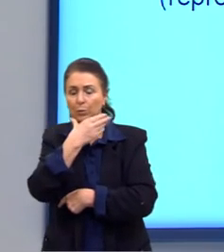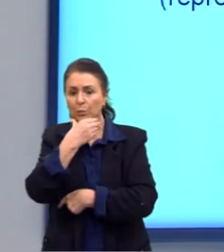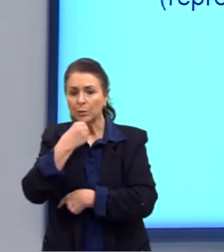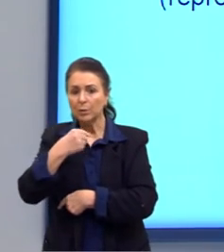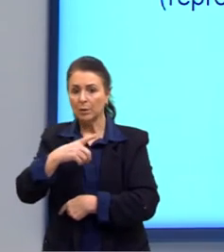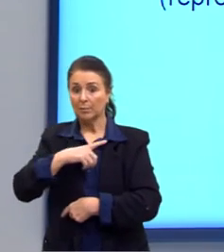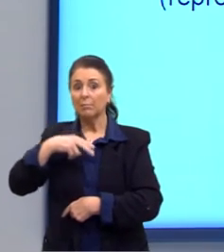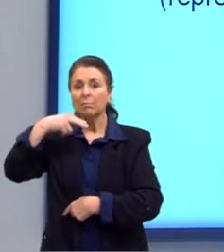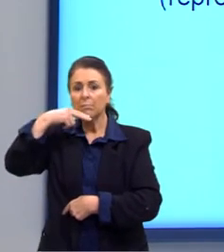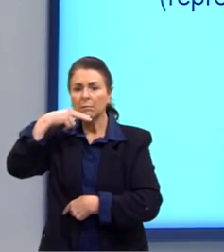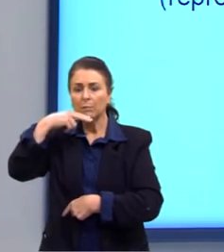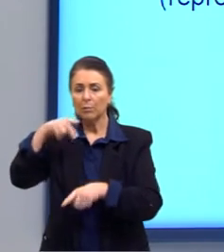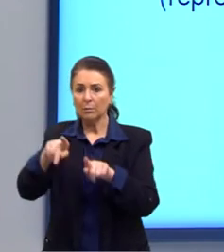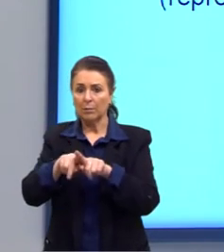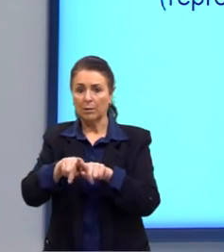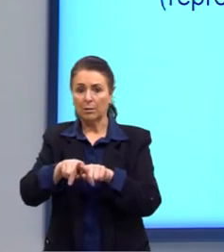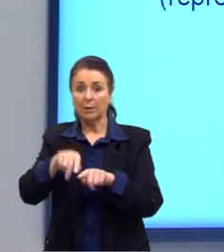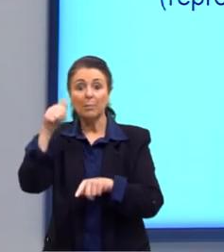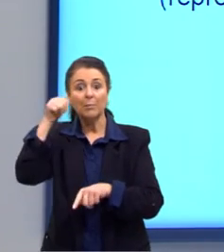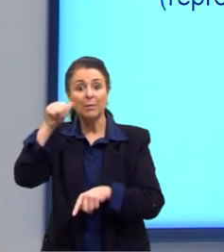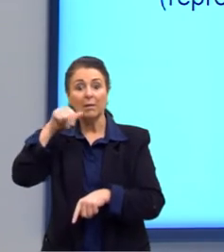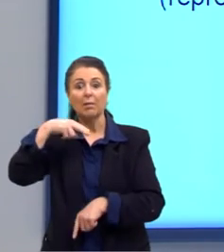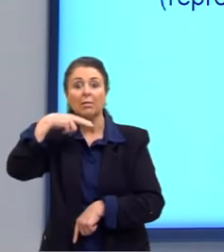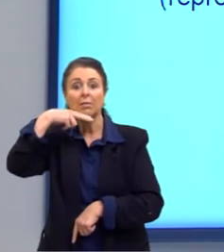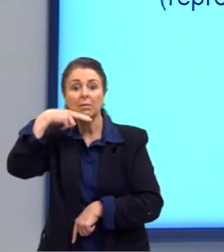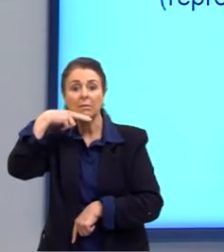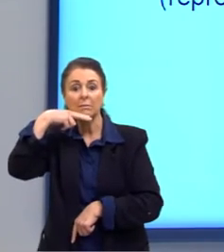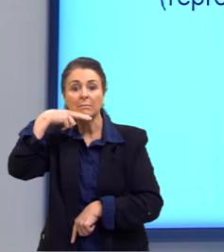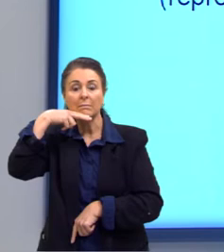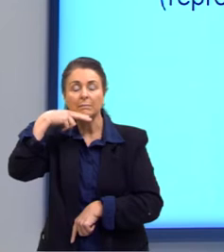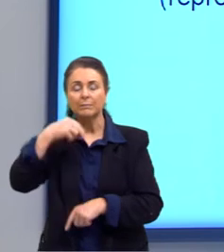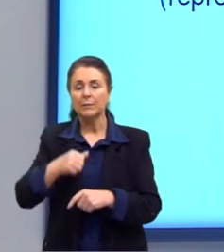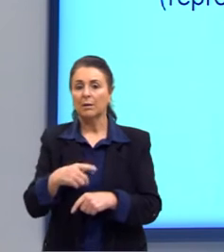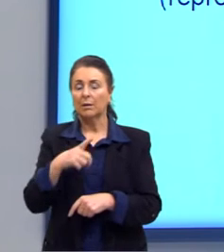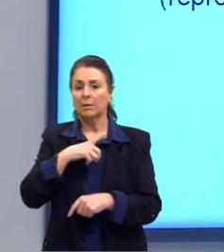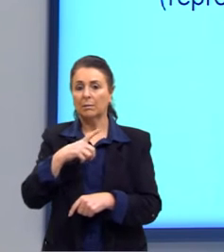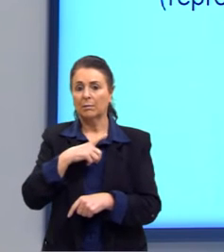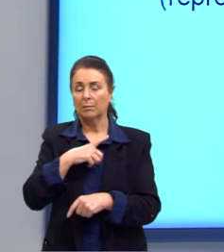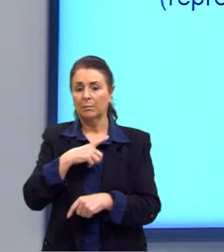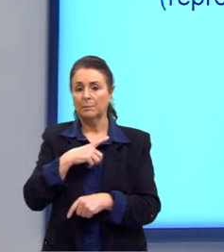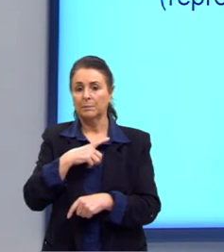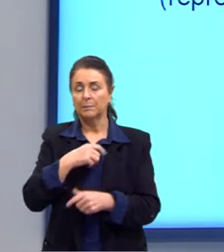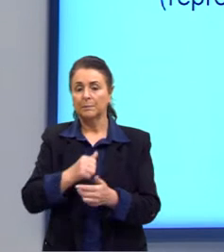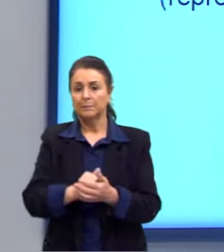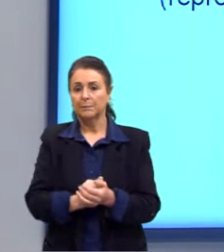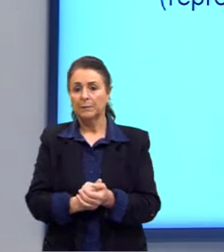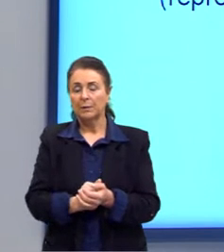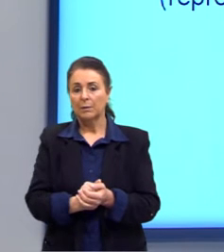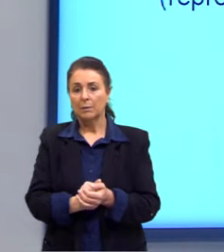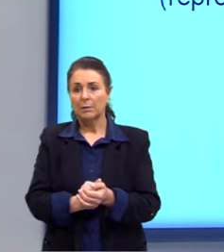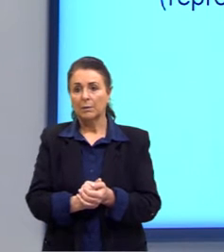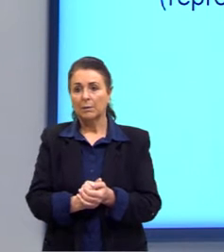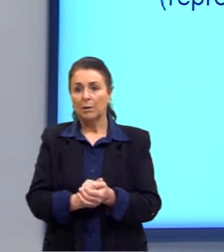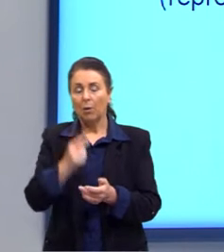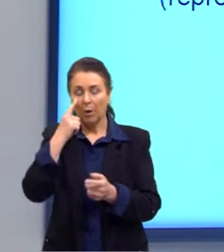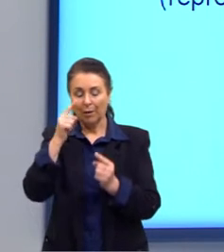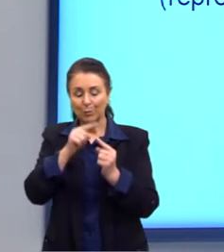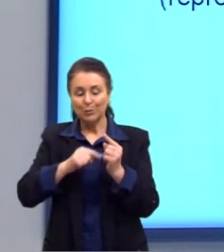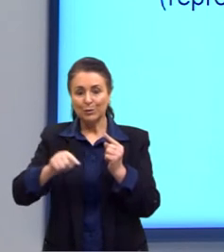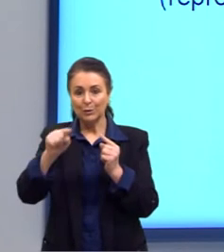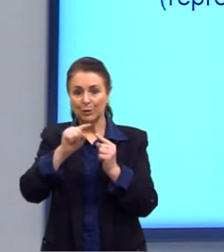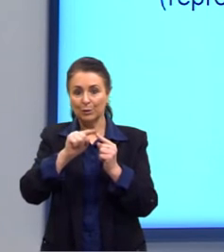netinho uma neta né que é aqui o sexo feminino um círculo né